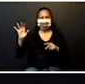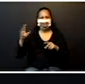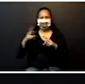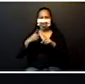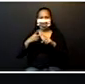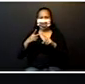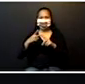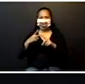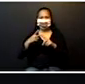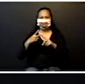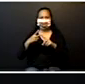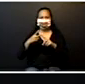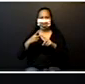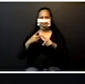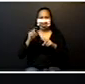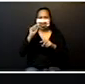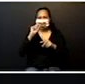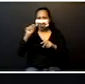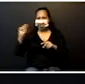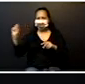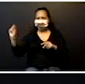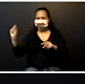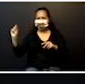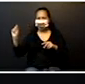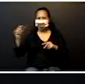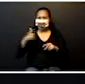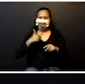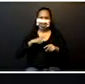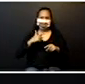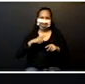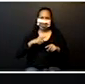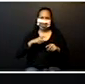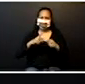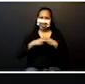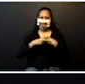nenhum? Por quê? Porque na segunda estrofe não tem nenhum verbo no imperativo.